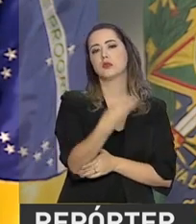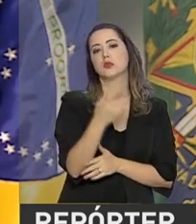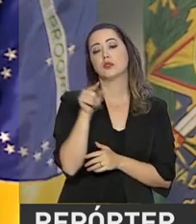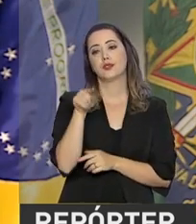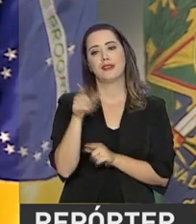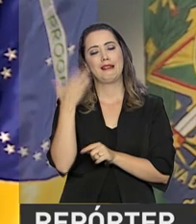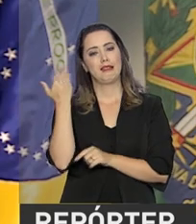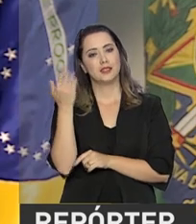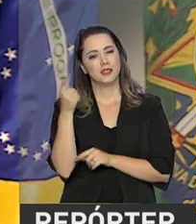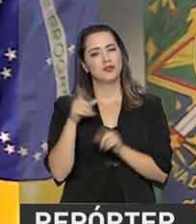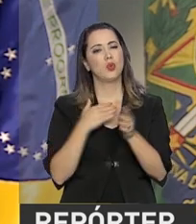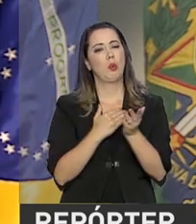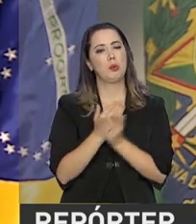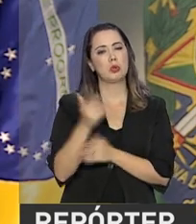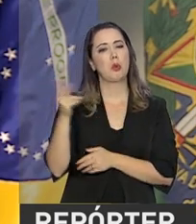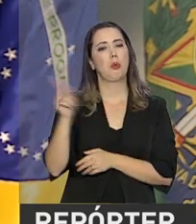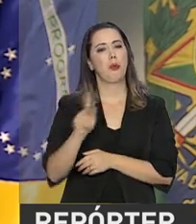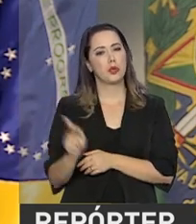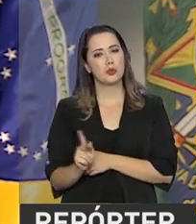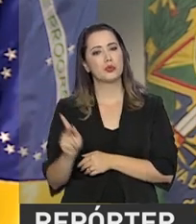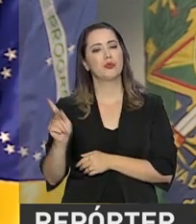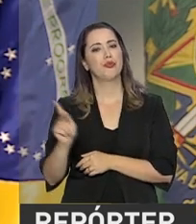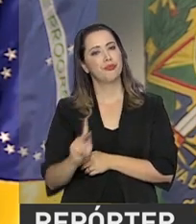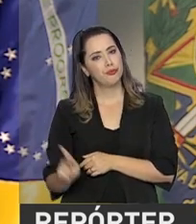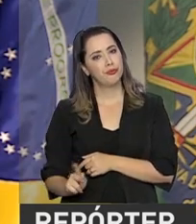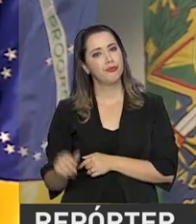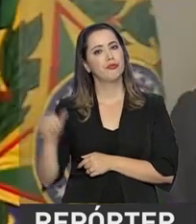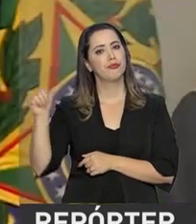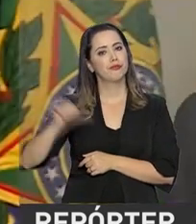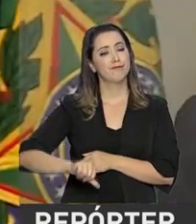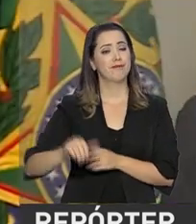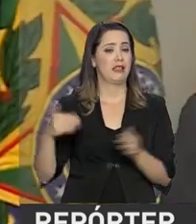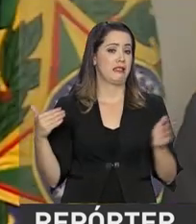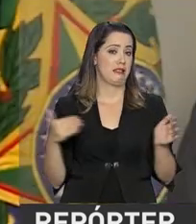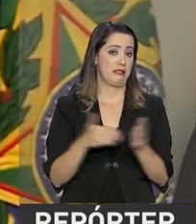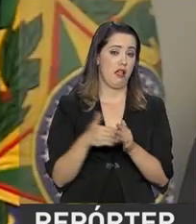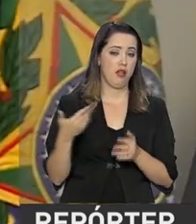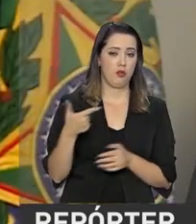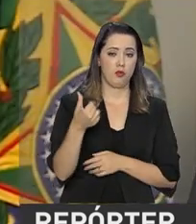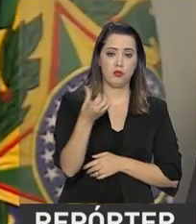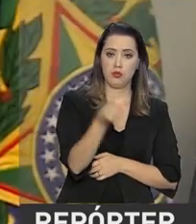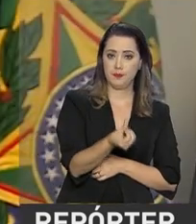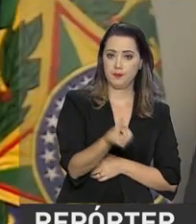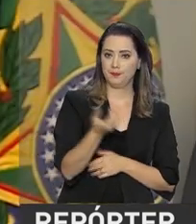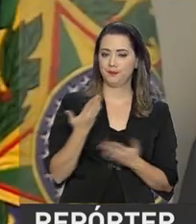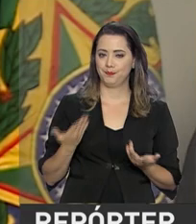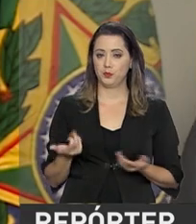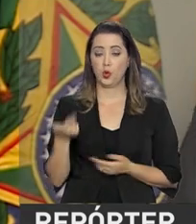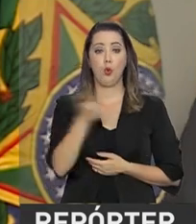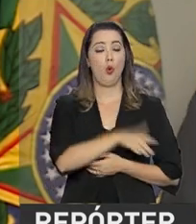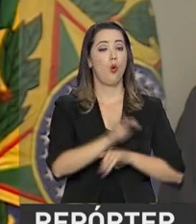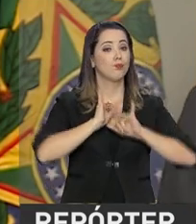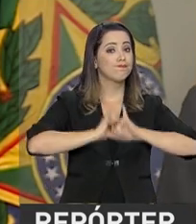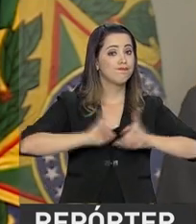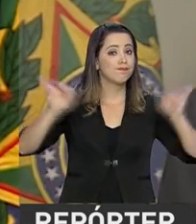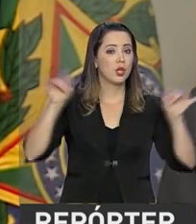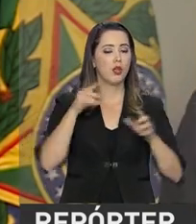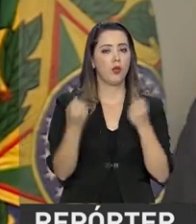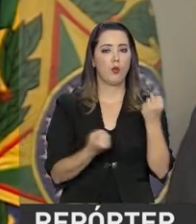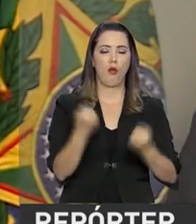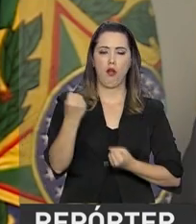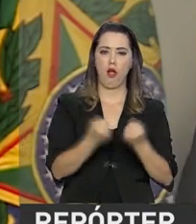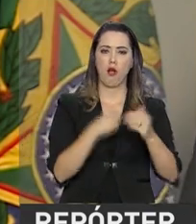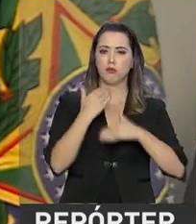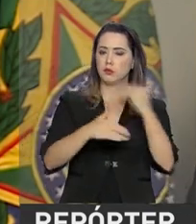a registar prejuízos seguidos até 2016 outra boa notícia é que o setor automotivo aumentou a